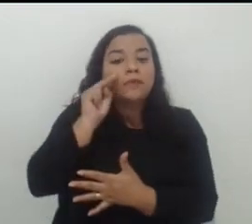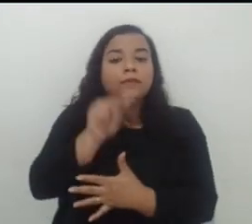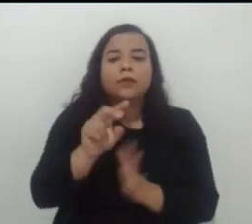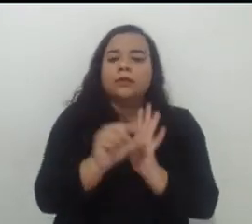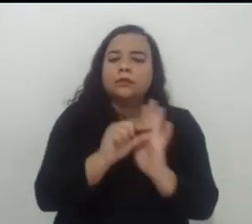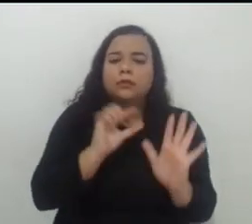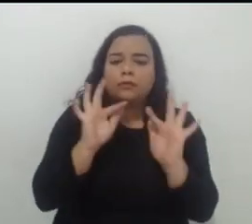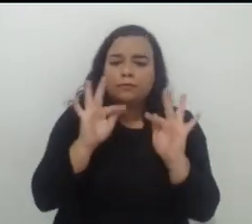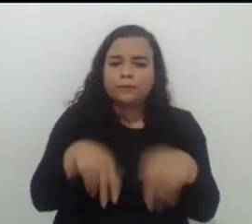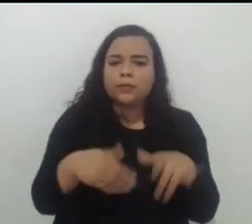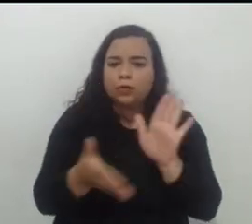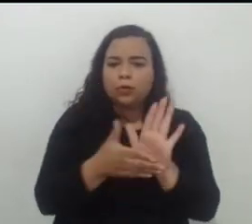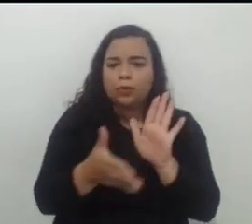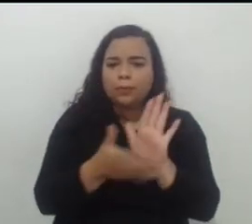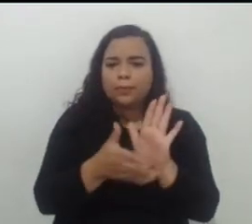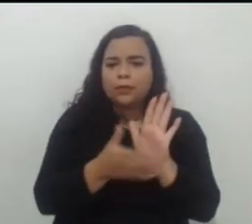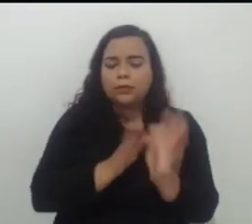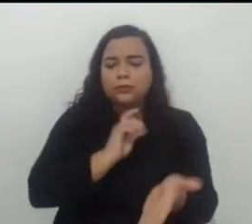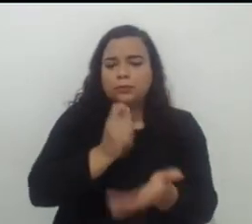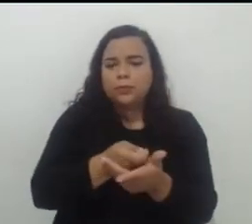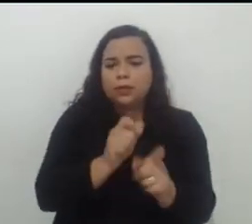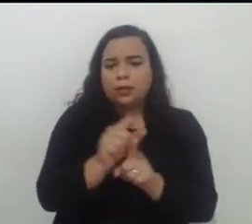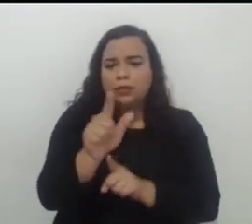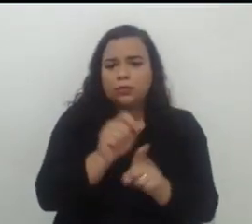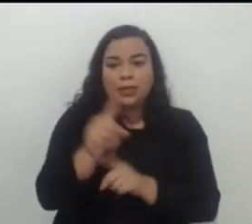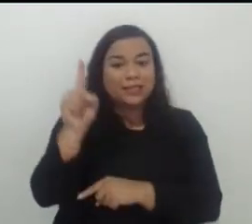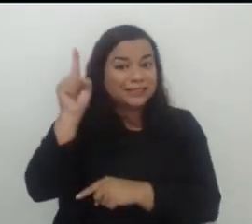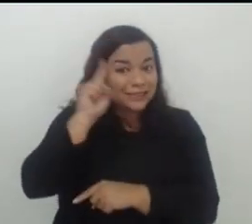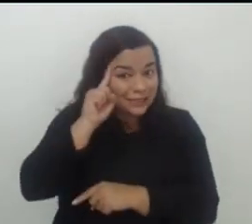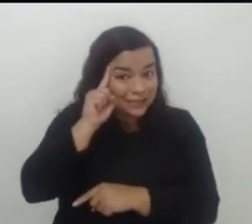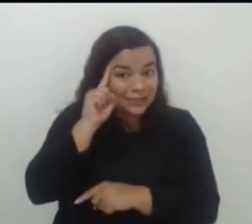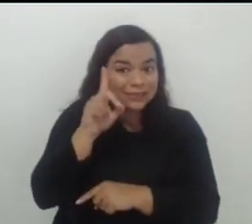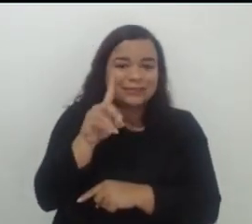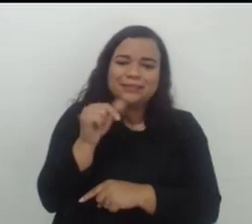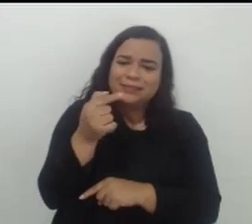final da cobrança de aluguéis a data de